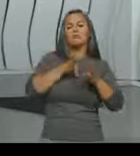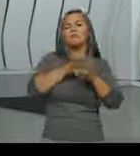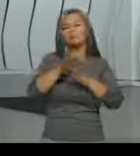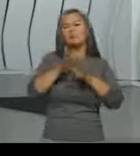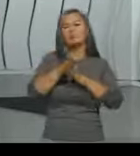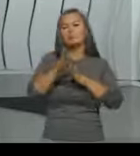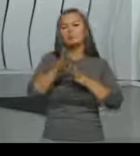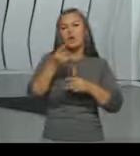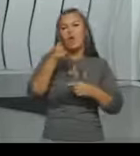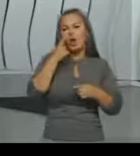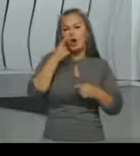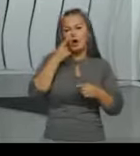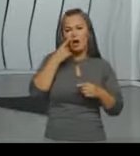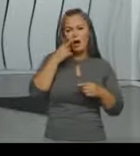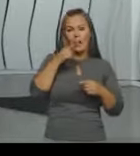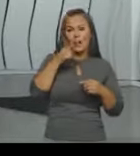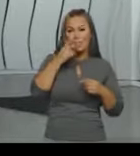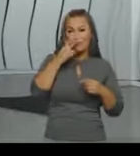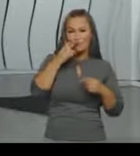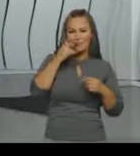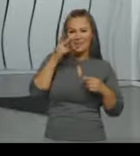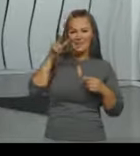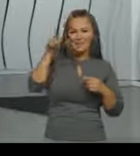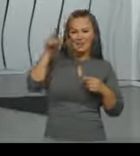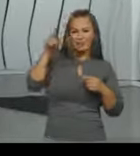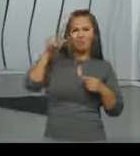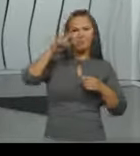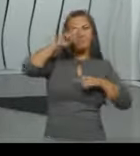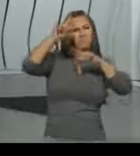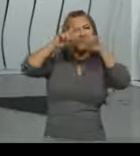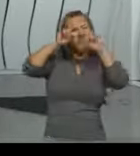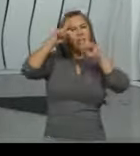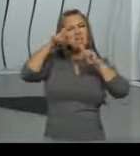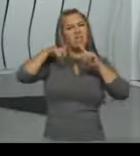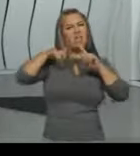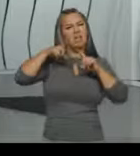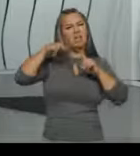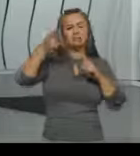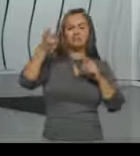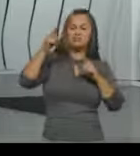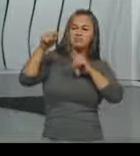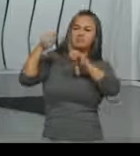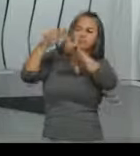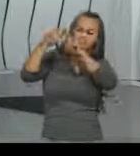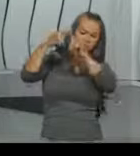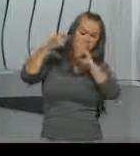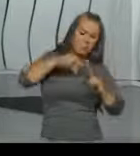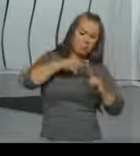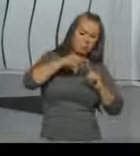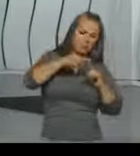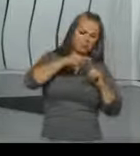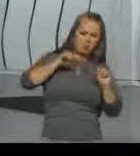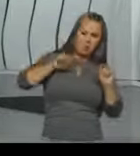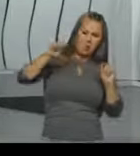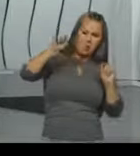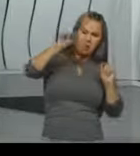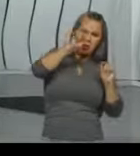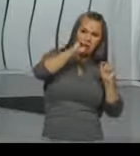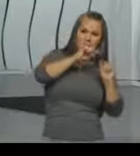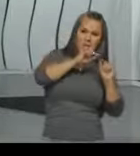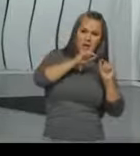faço? Aqui não foi a soma do que eu inventei aqui, com o de cima com o de baixo? Faço a mesma coisa. 5 mais 6,